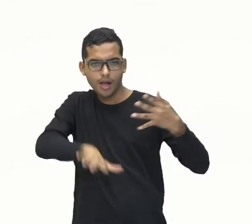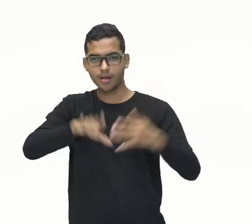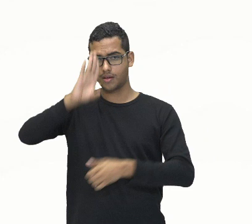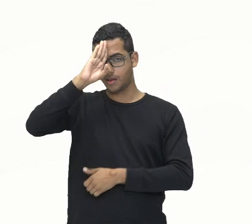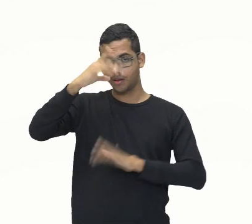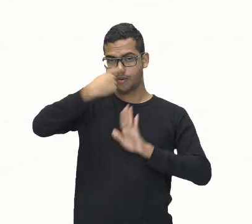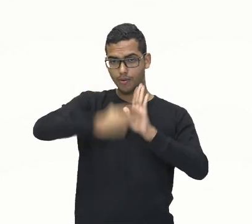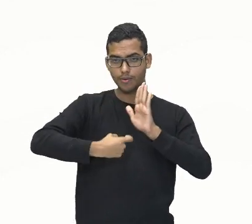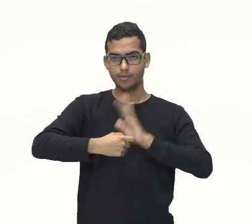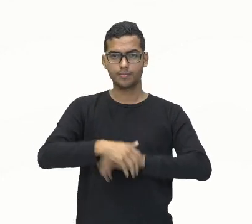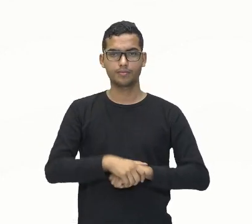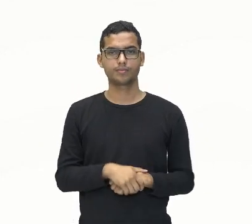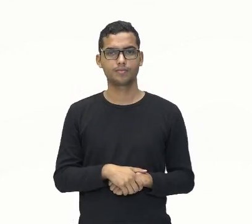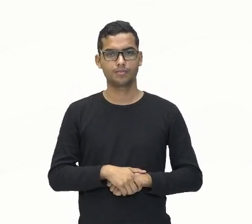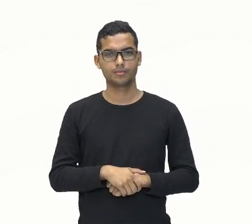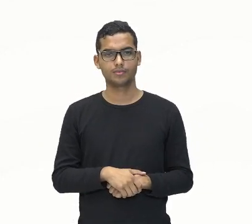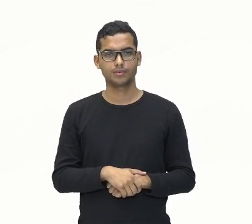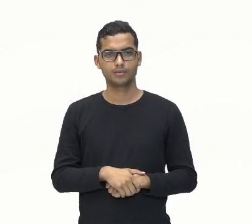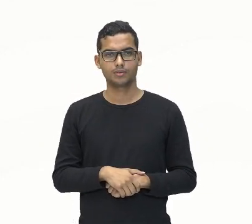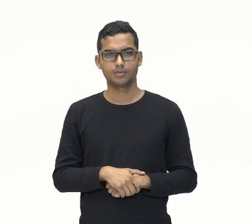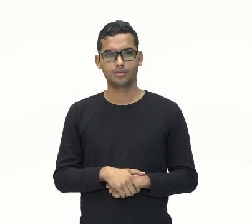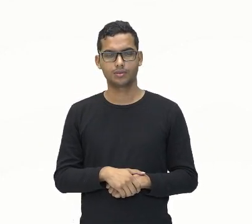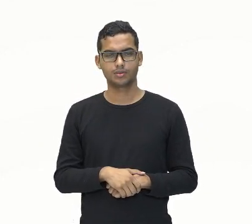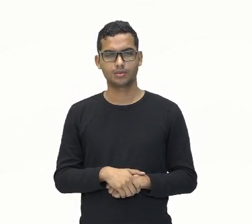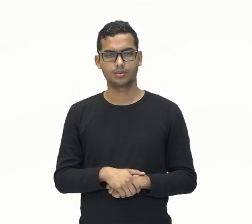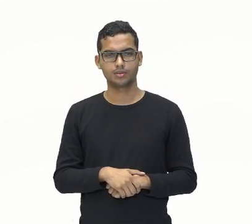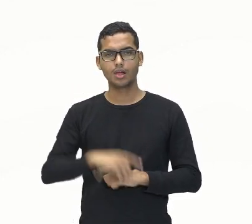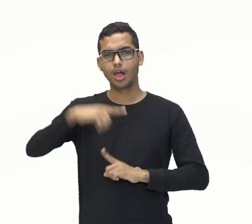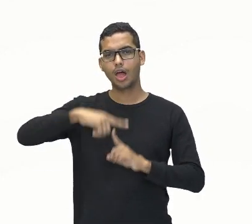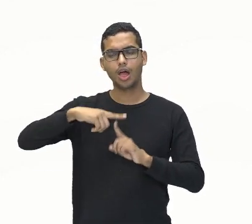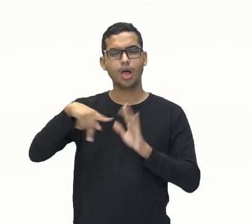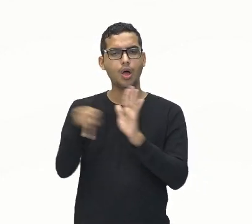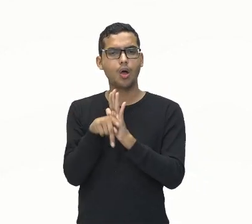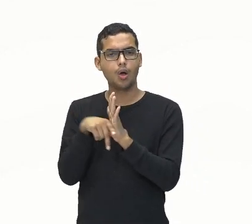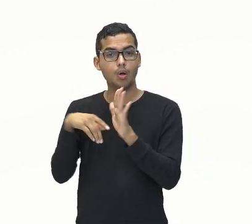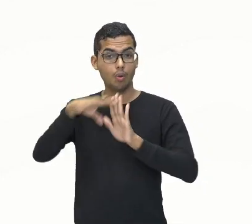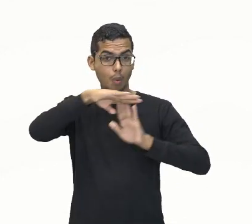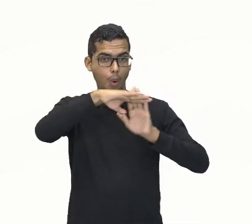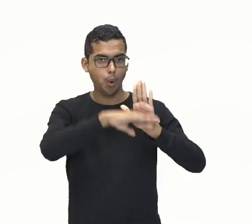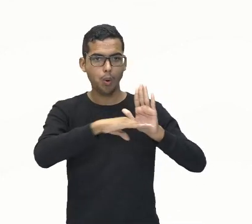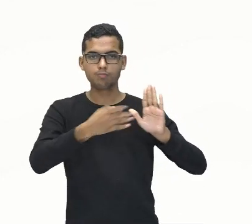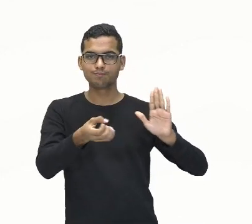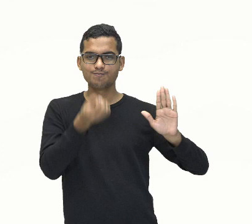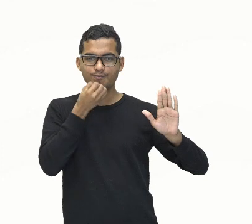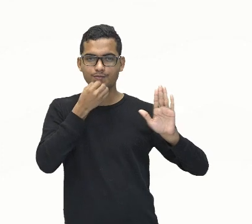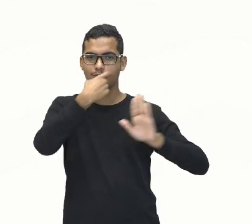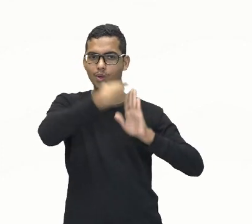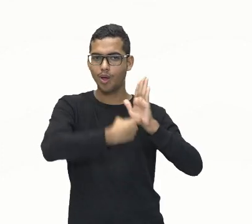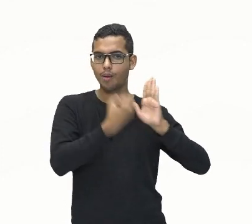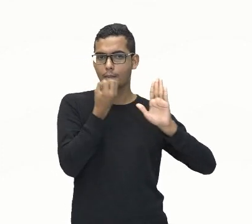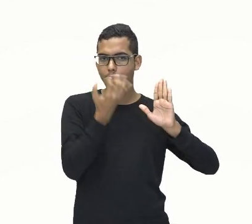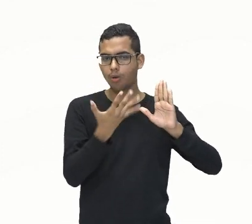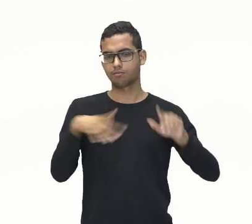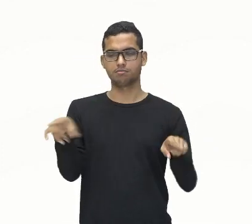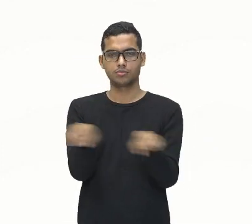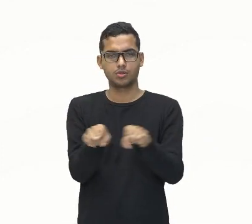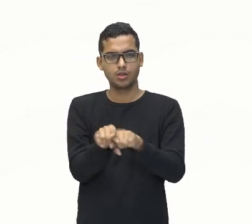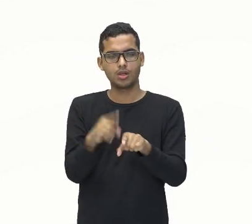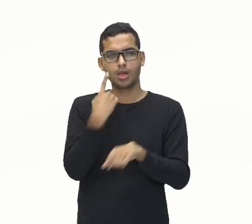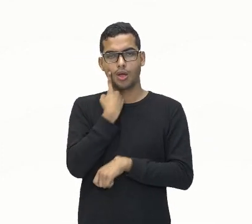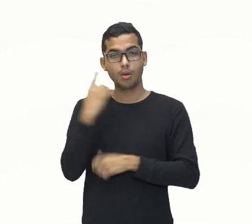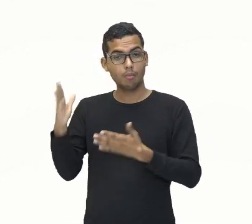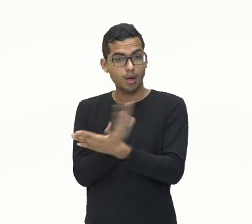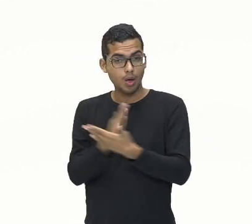preferência tarifária. É um tipo de integração em que são adotadas vantagens tarifárias apenas a